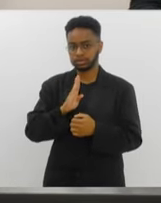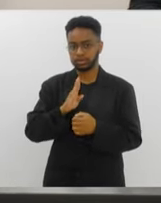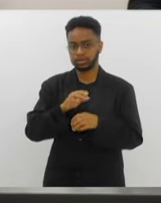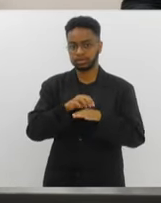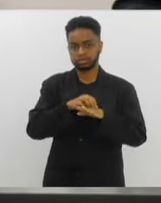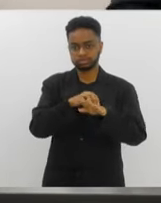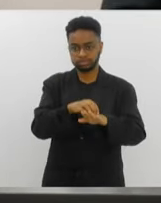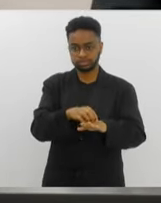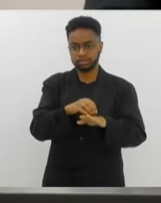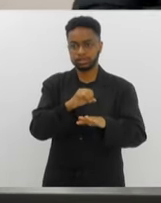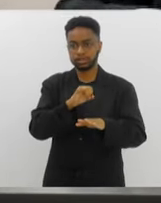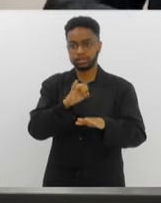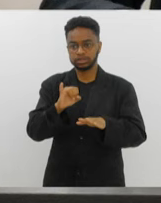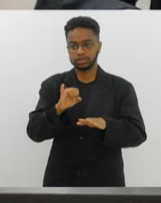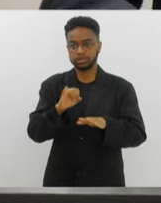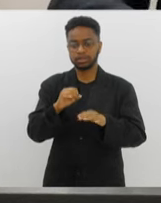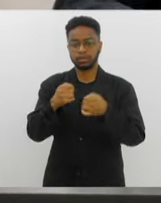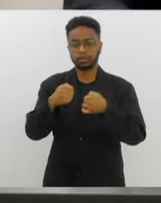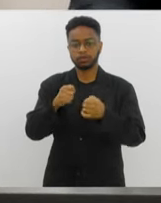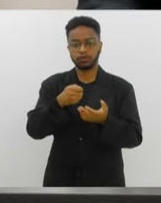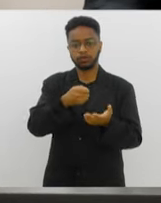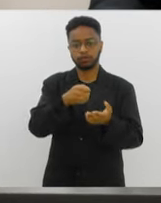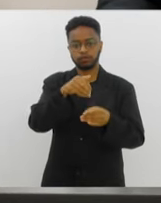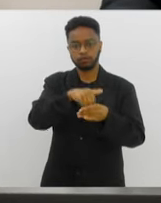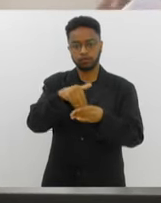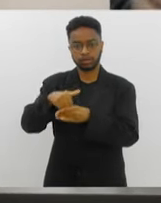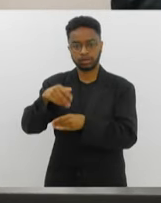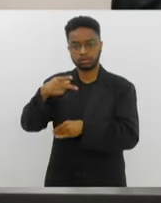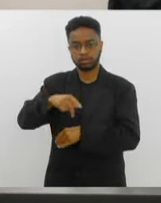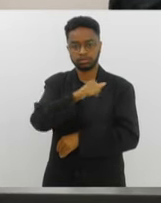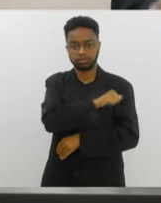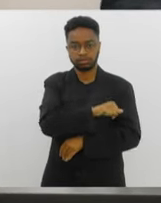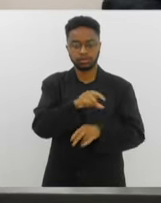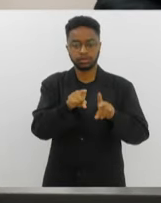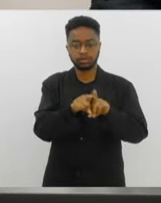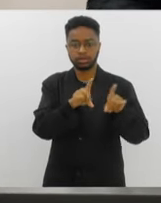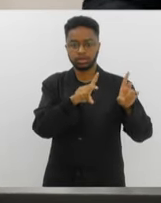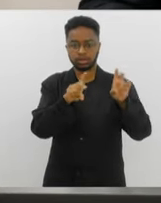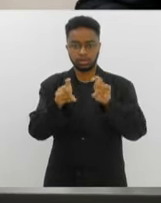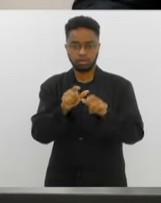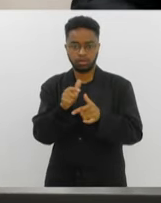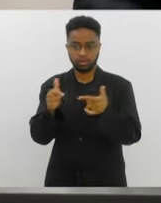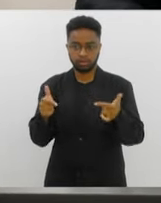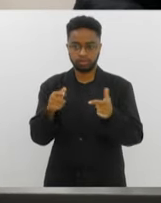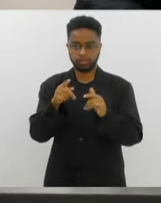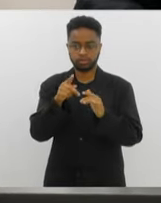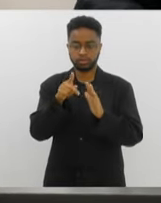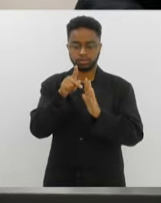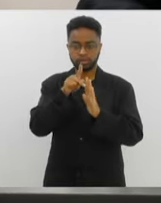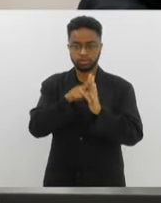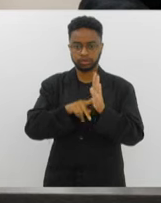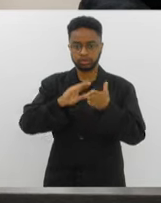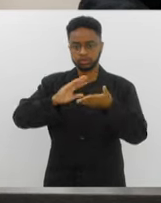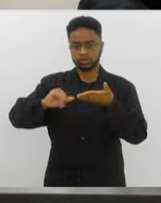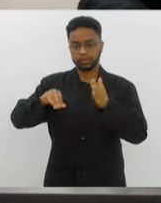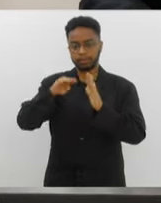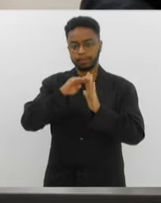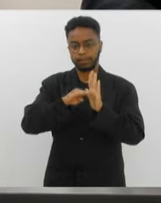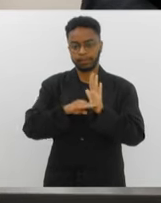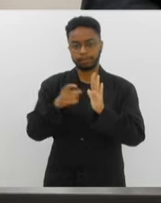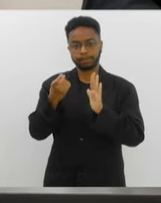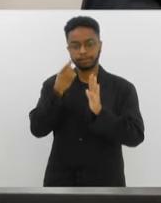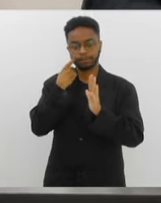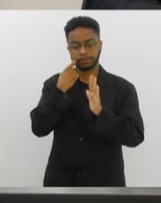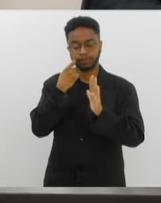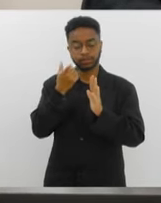para fins de cumprimento do dever eleitoral de votação no estado do Rio de Janeiro e da outras providências. O projeto foi retirado de pauta na sexta reunião ordinária